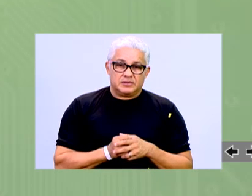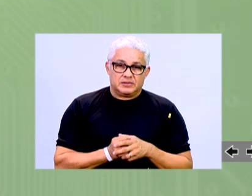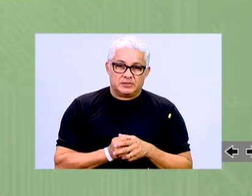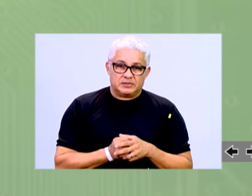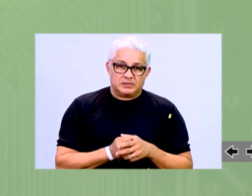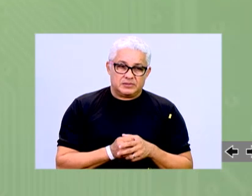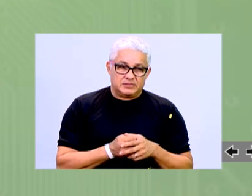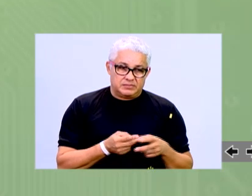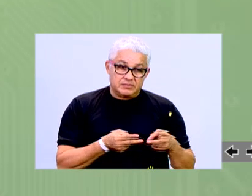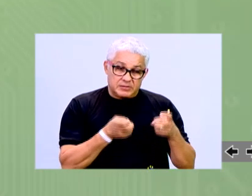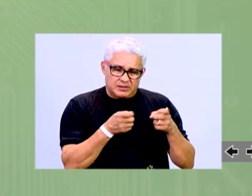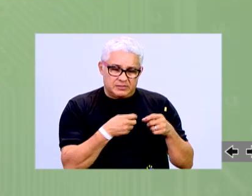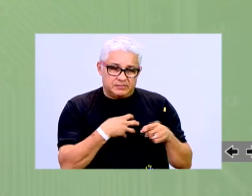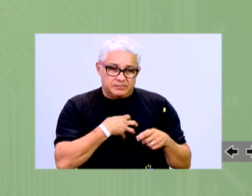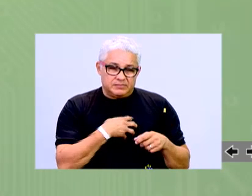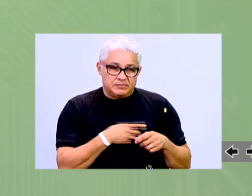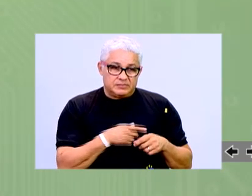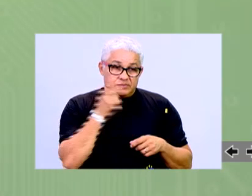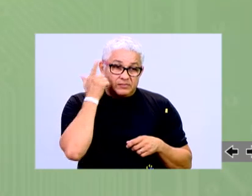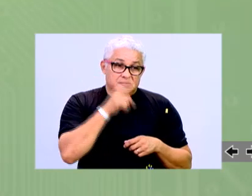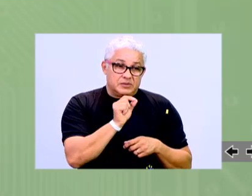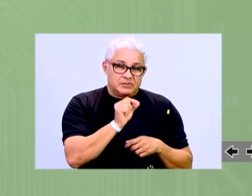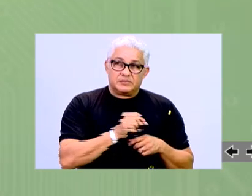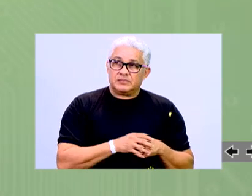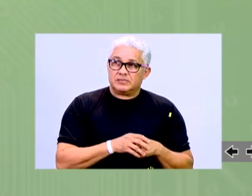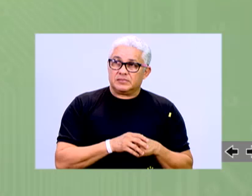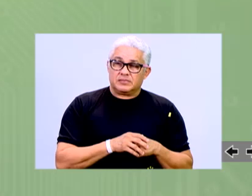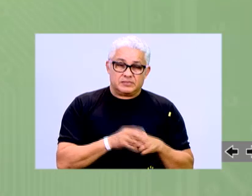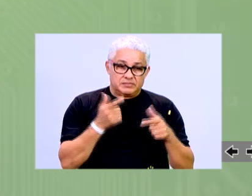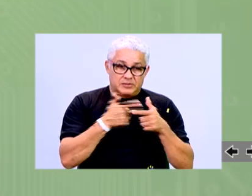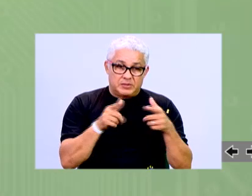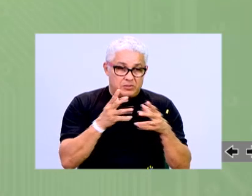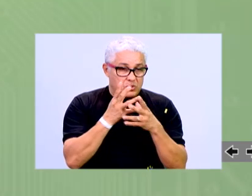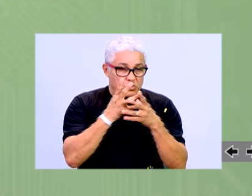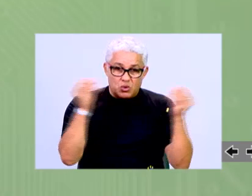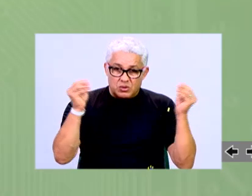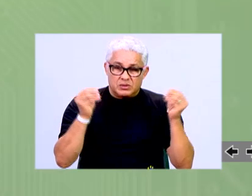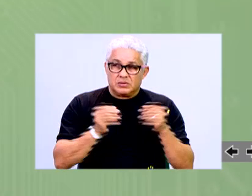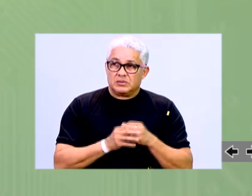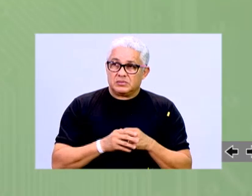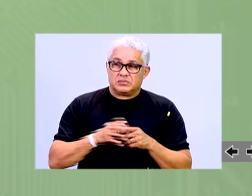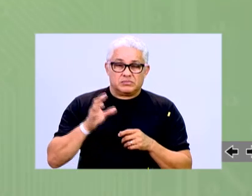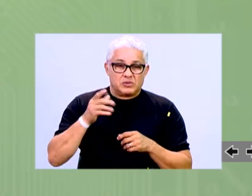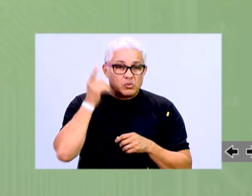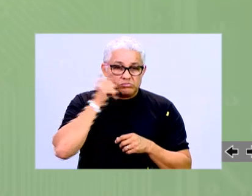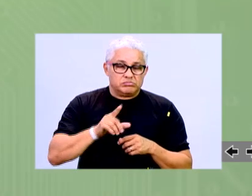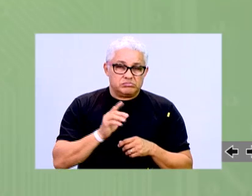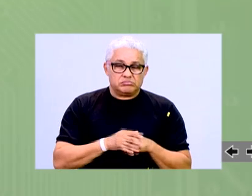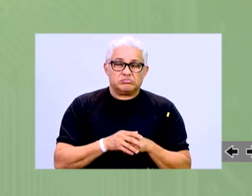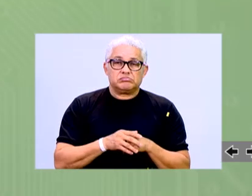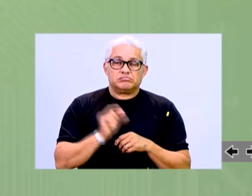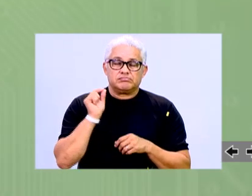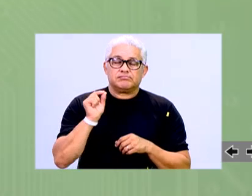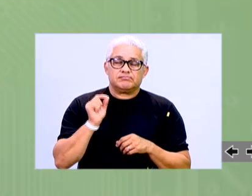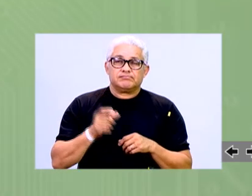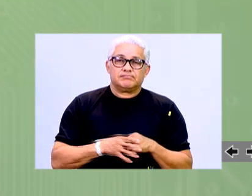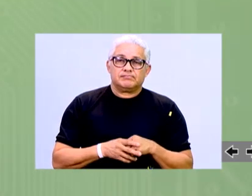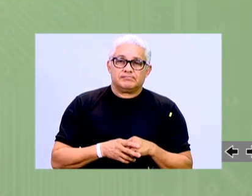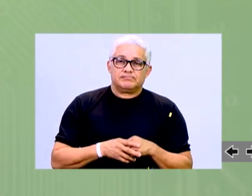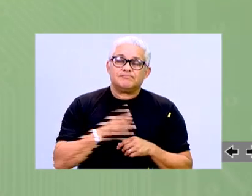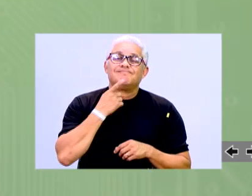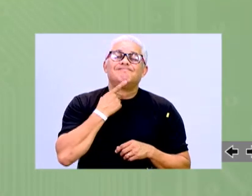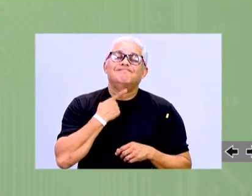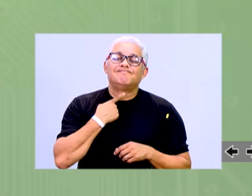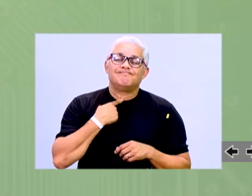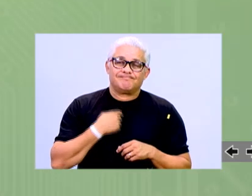essa percepção, conseguimos aqui definir o problema. E aí vamos conseguir chegar no